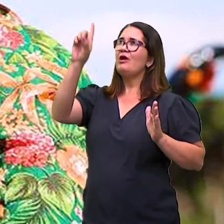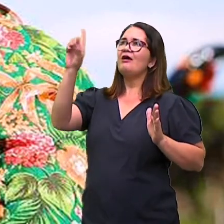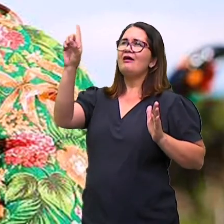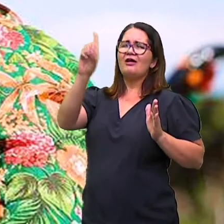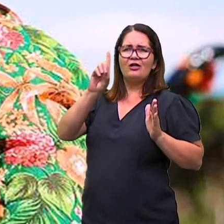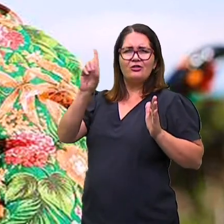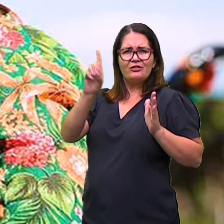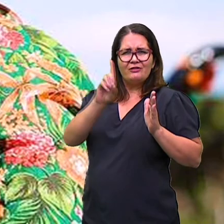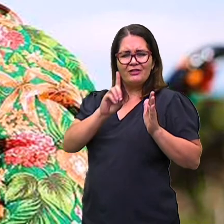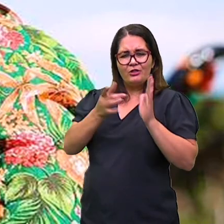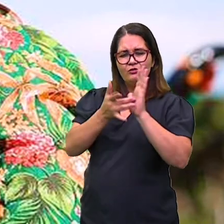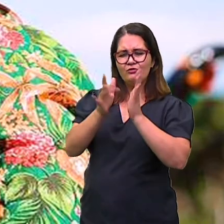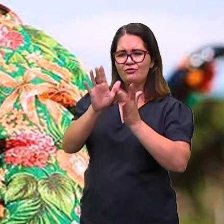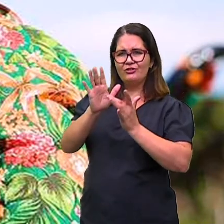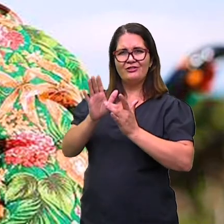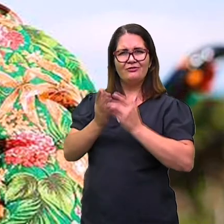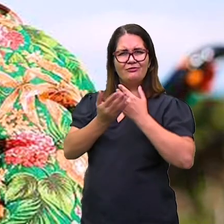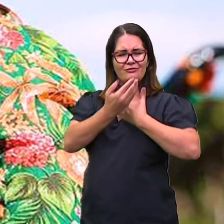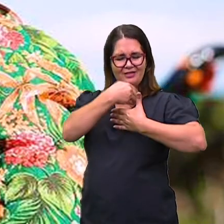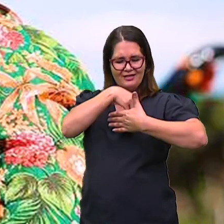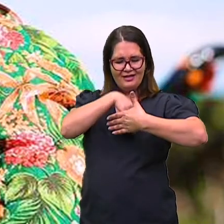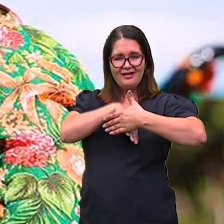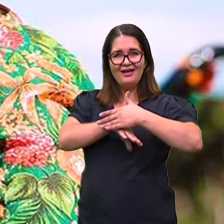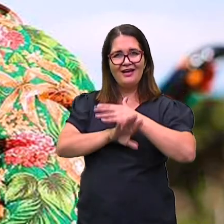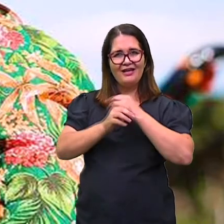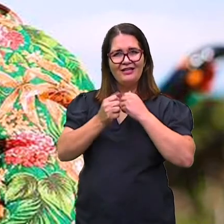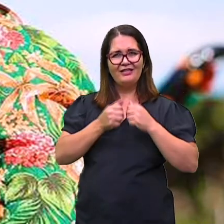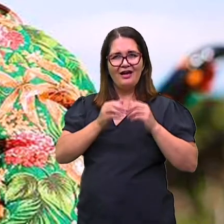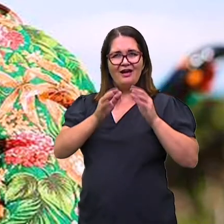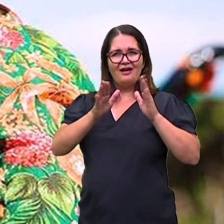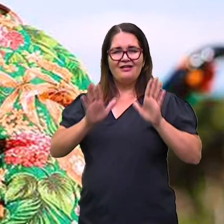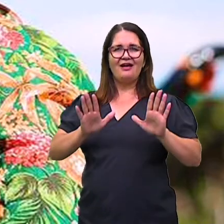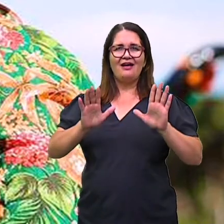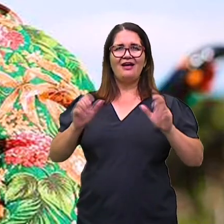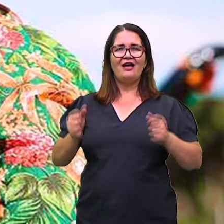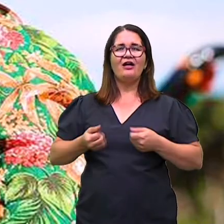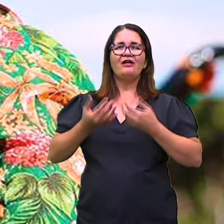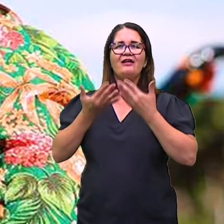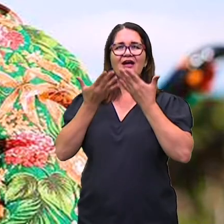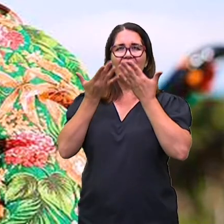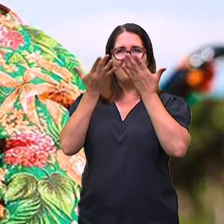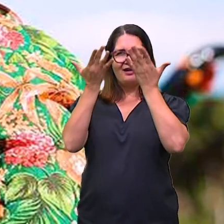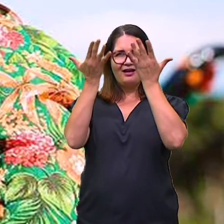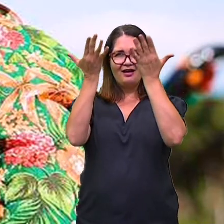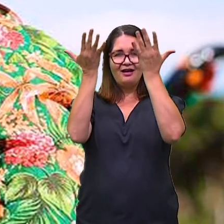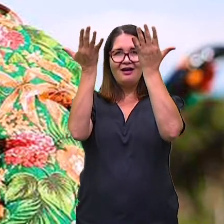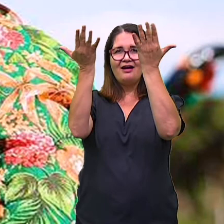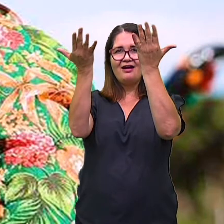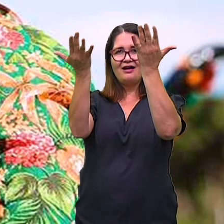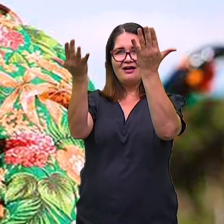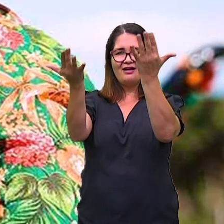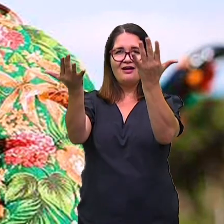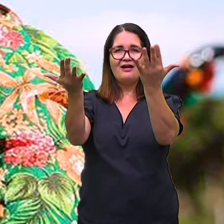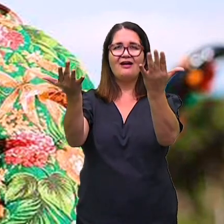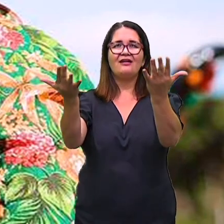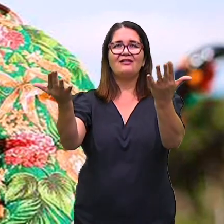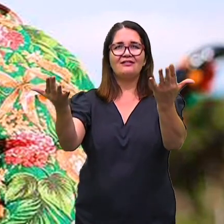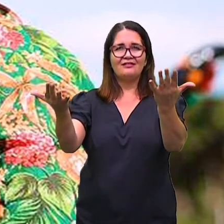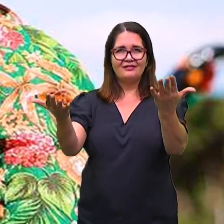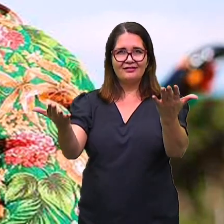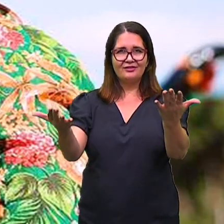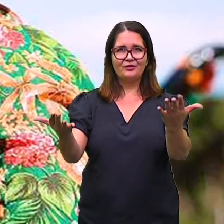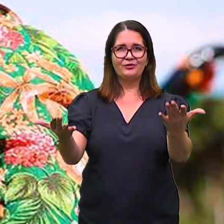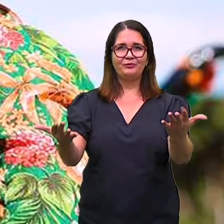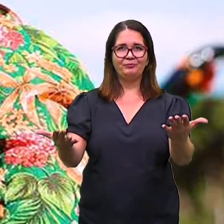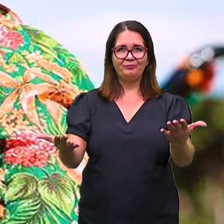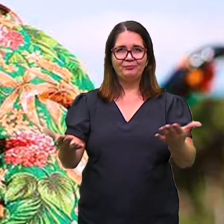bandeira do menino ser bem-vinda, ser louvada, ai, ai,